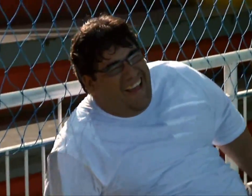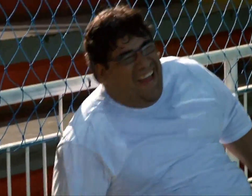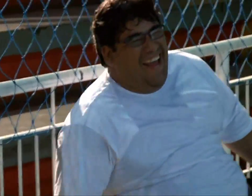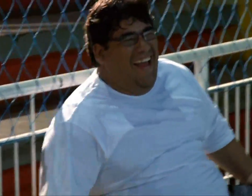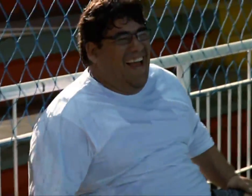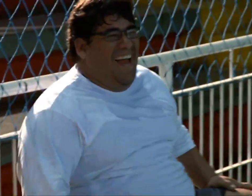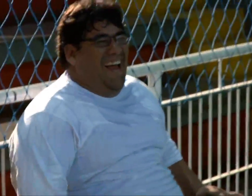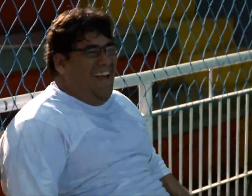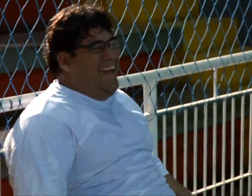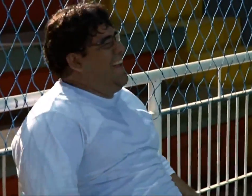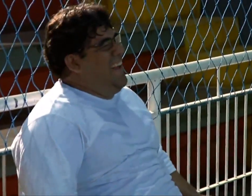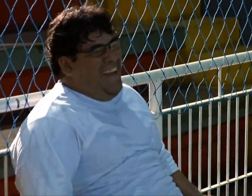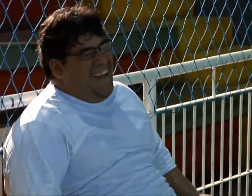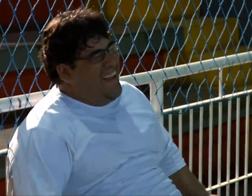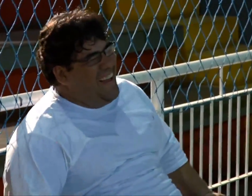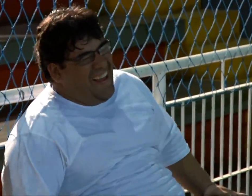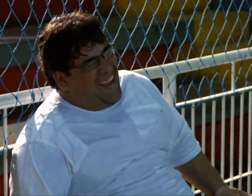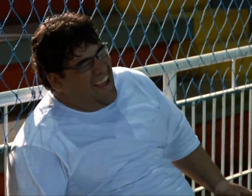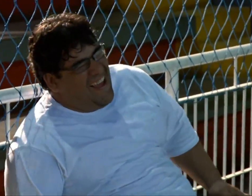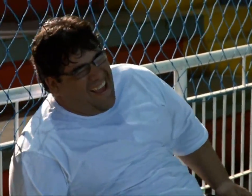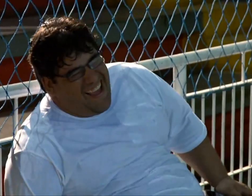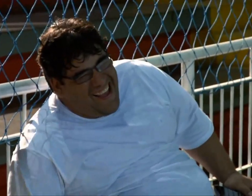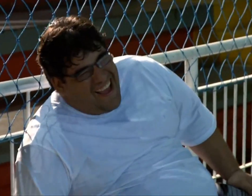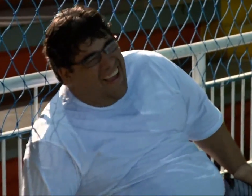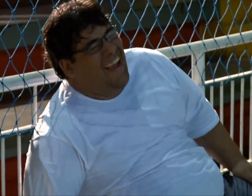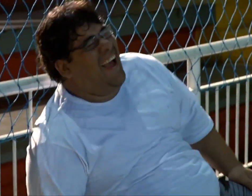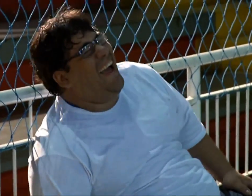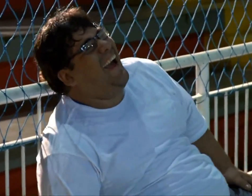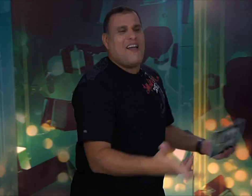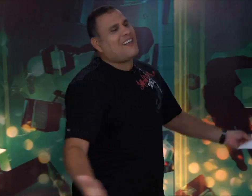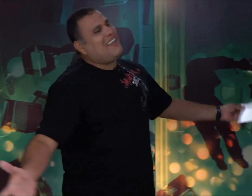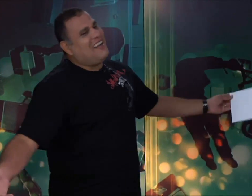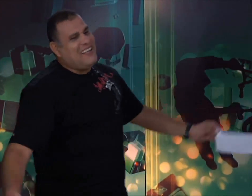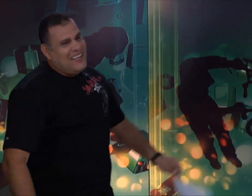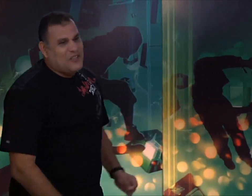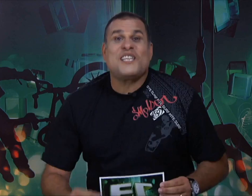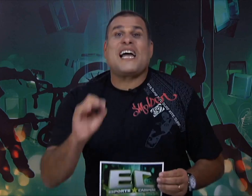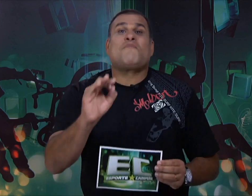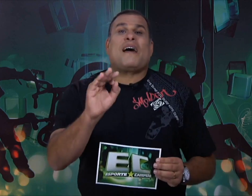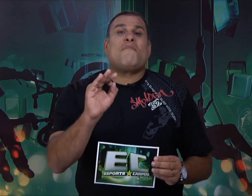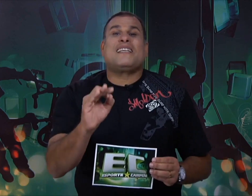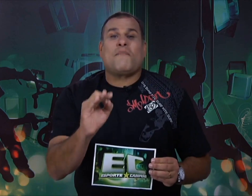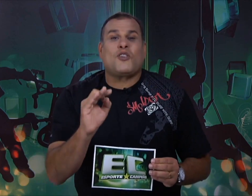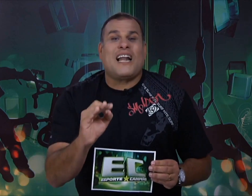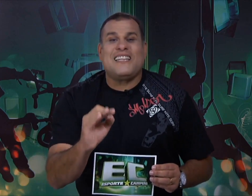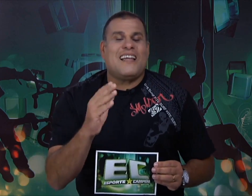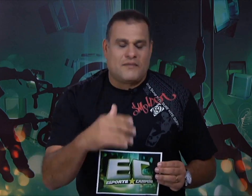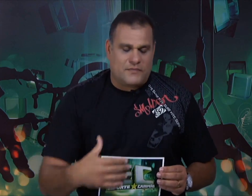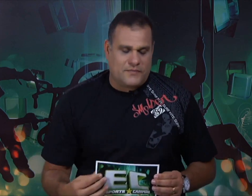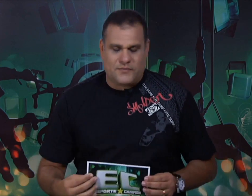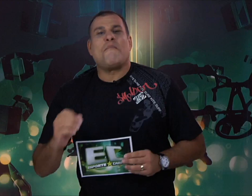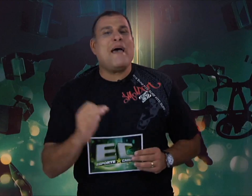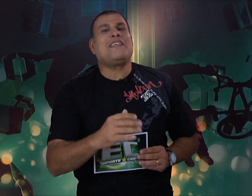Espera aí, rapaz. A gente nem começou e você já tá rindo. Ah, que lindo. Está de parabéns a